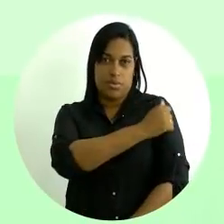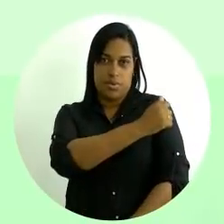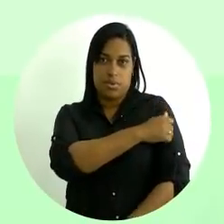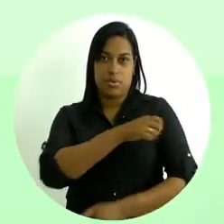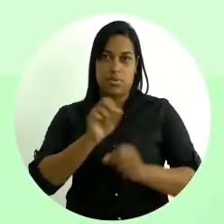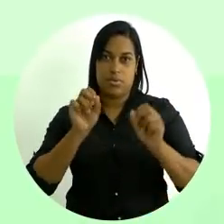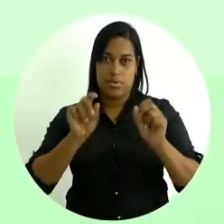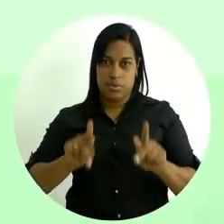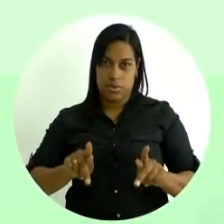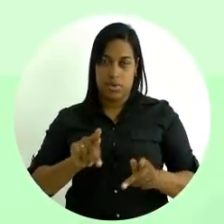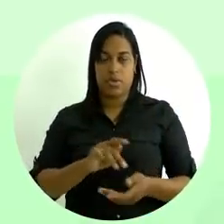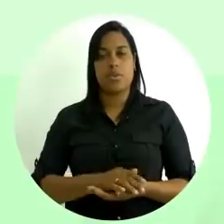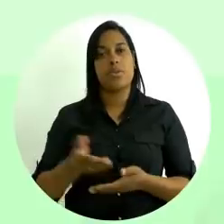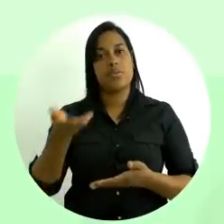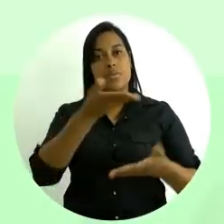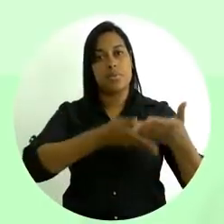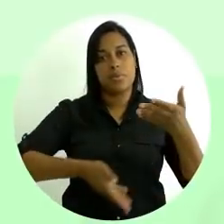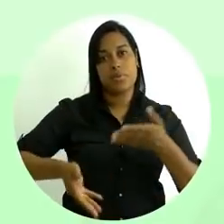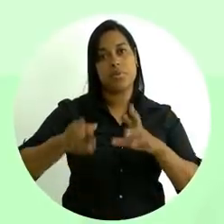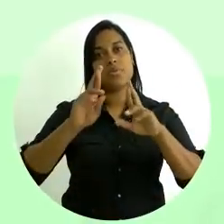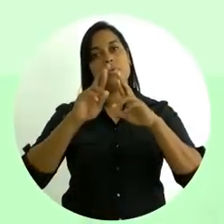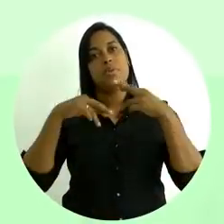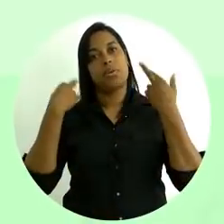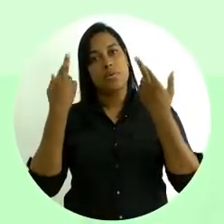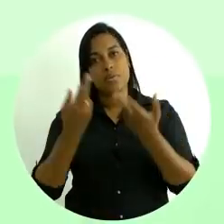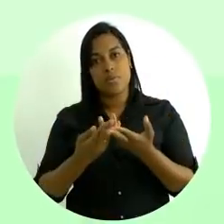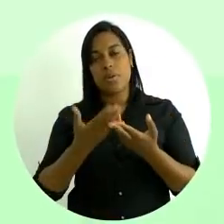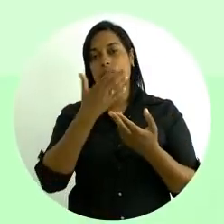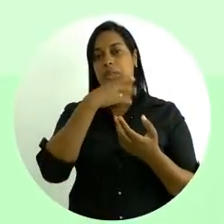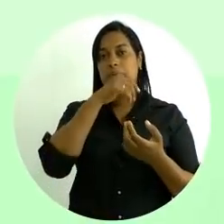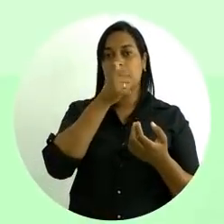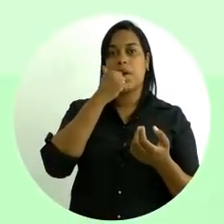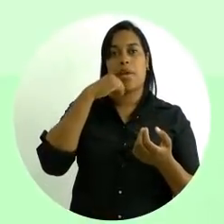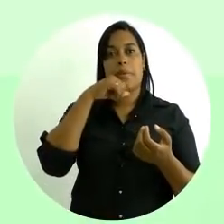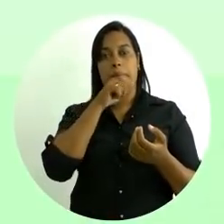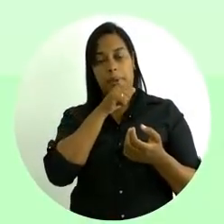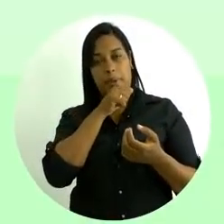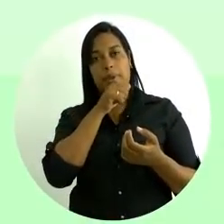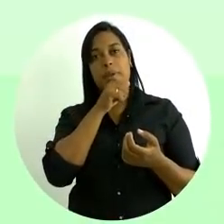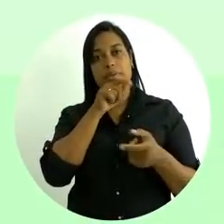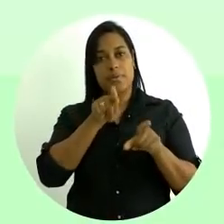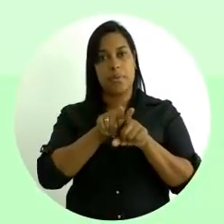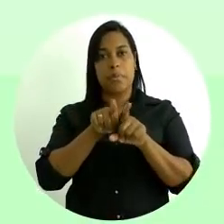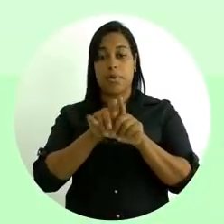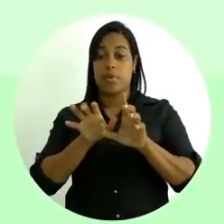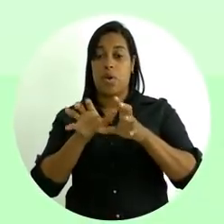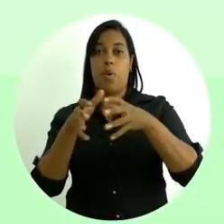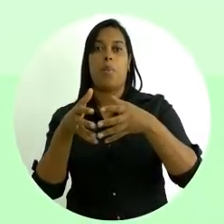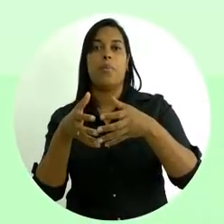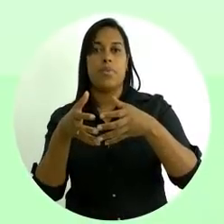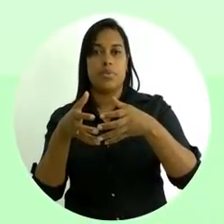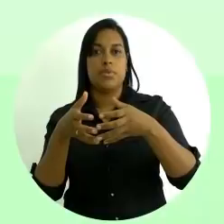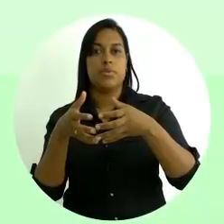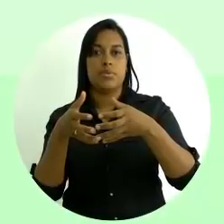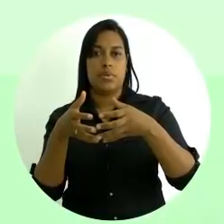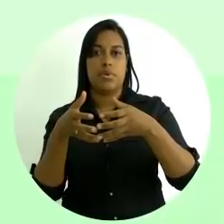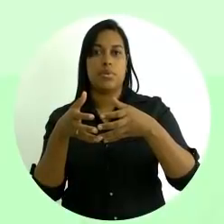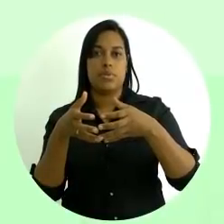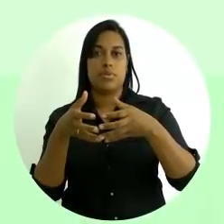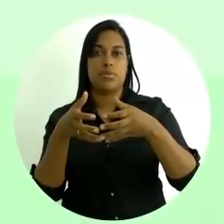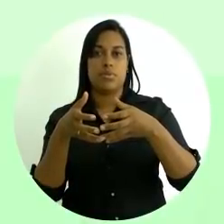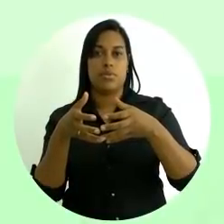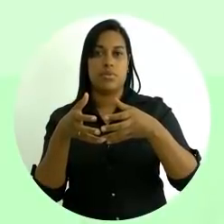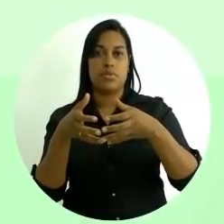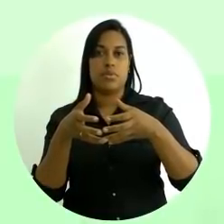dos estudantes, tá bom? Então, essa participação em reuniões de pais e mestres da comunidade é o